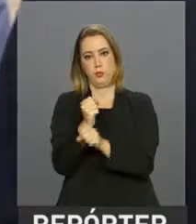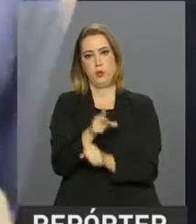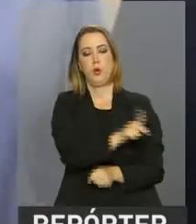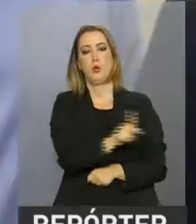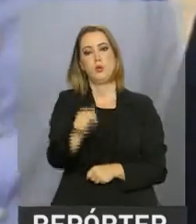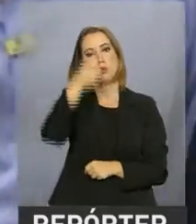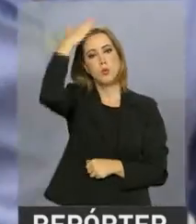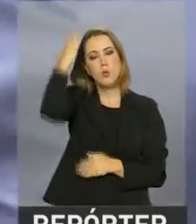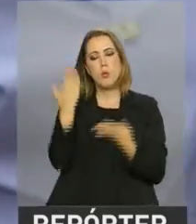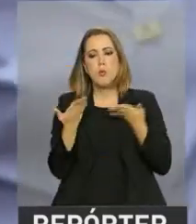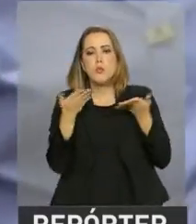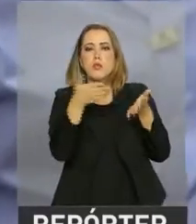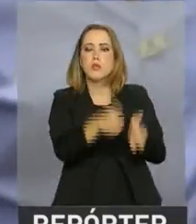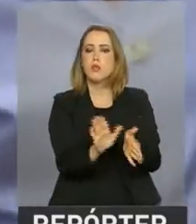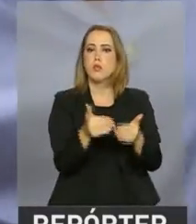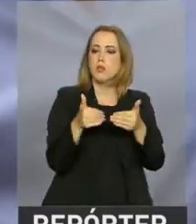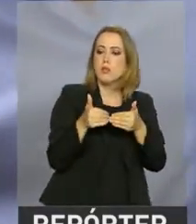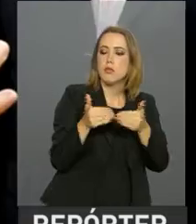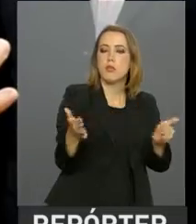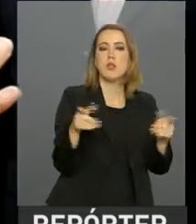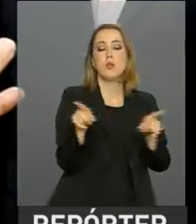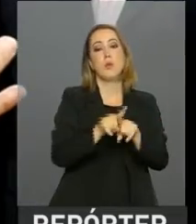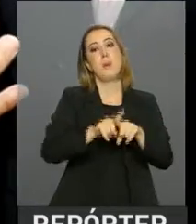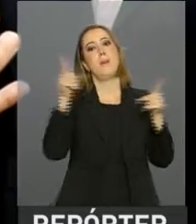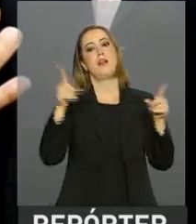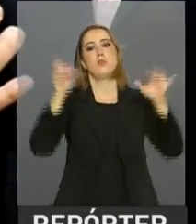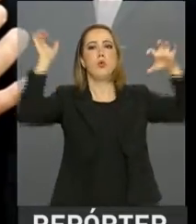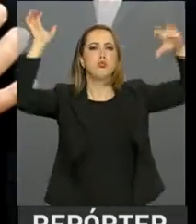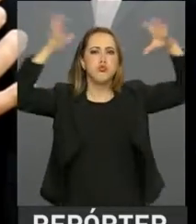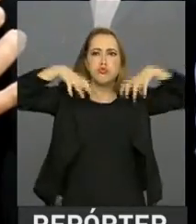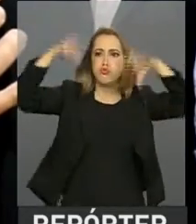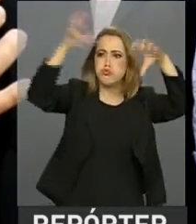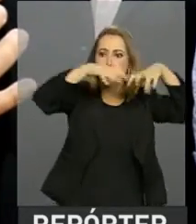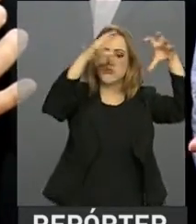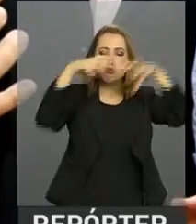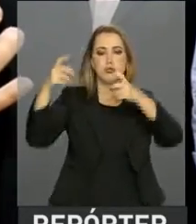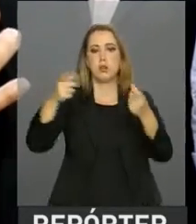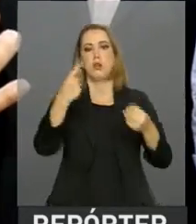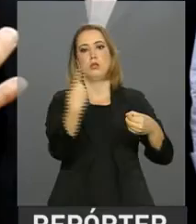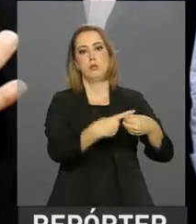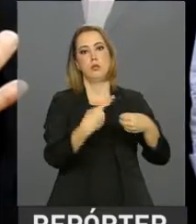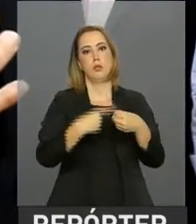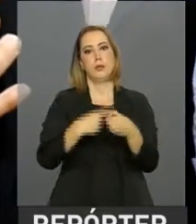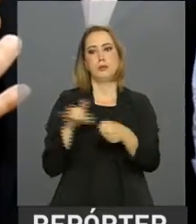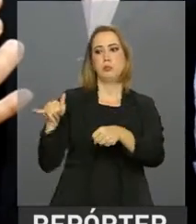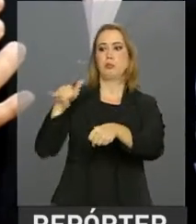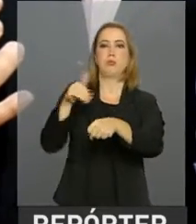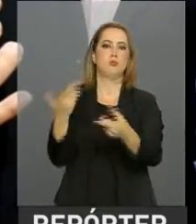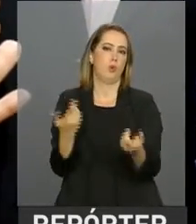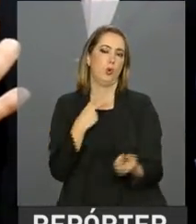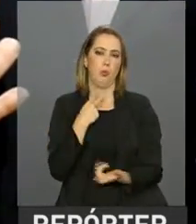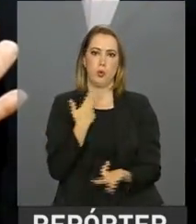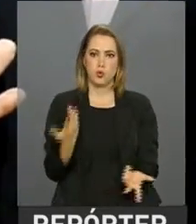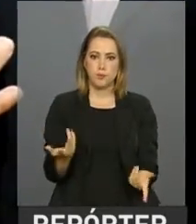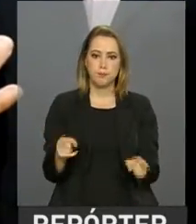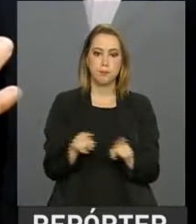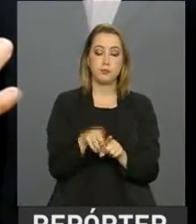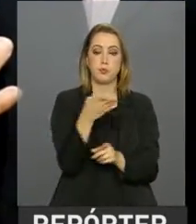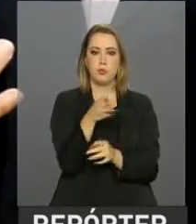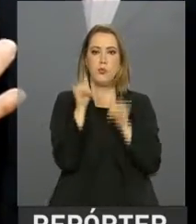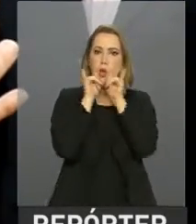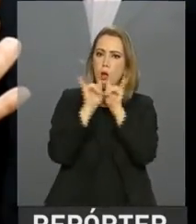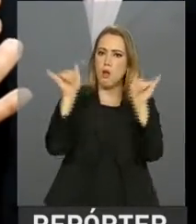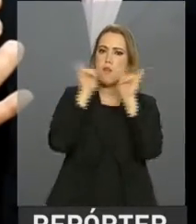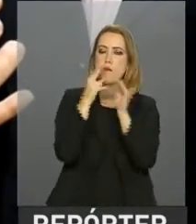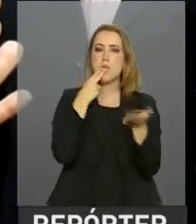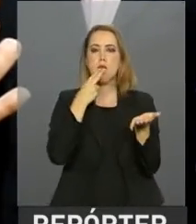Michel Temer iria participar da inauguração, porém a forte chuva na região dos Carajás impediu que aviões circulassem. Ele gravou uma mensagem para a